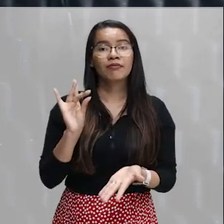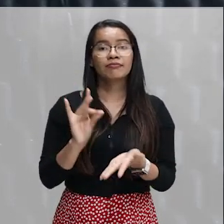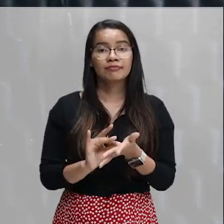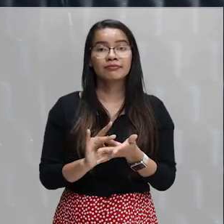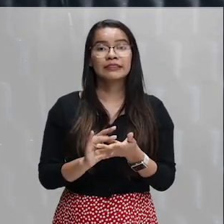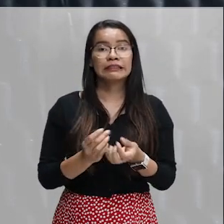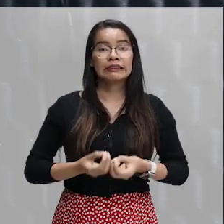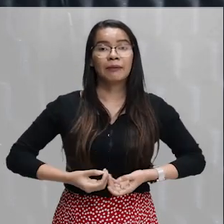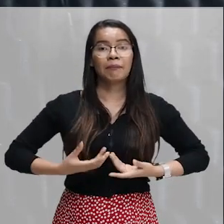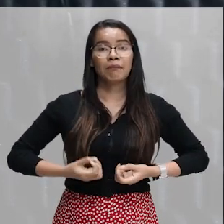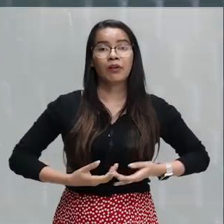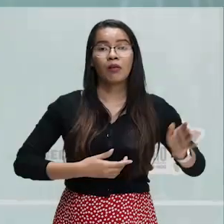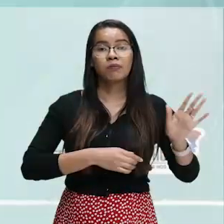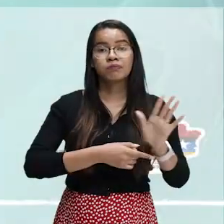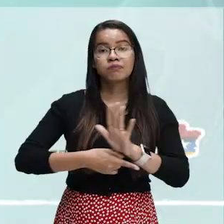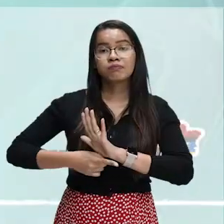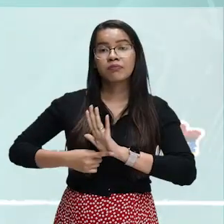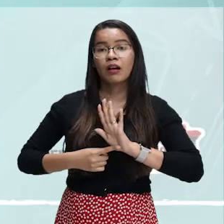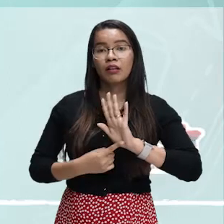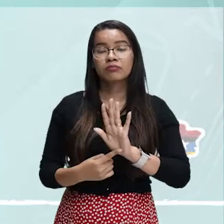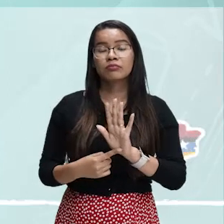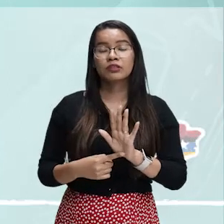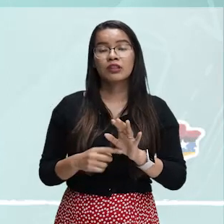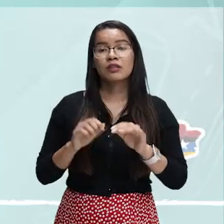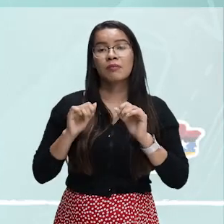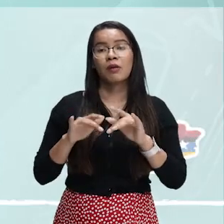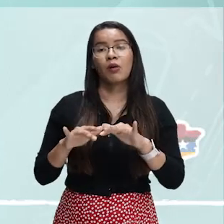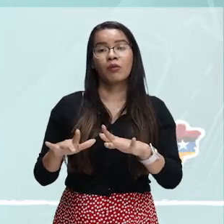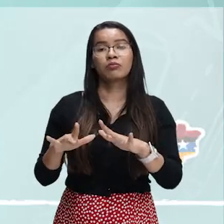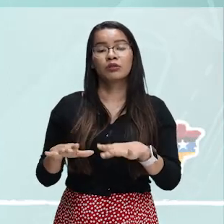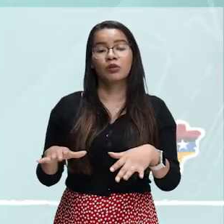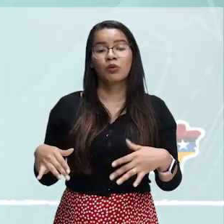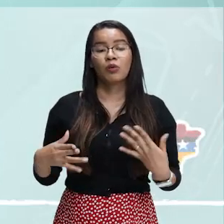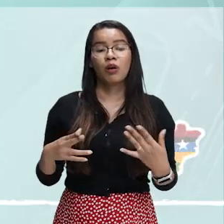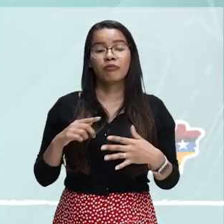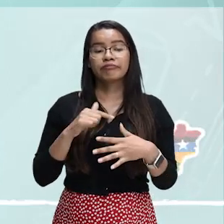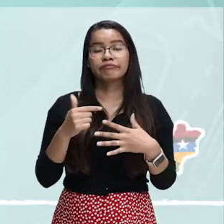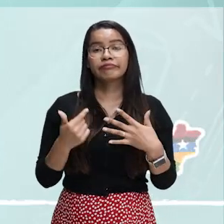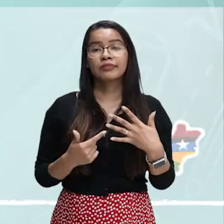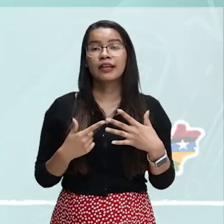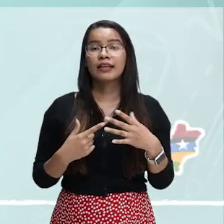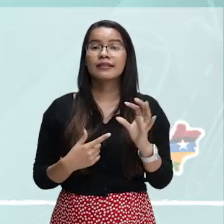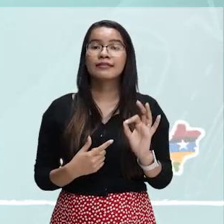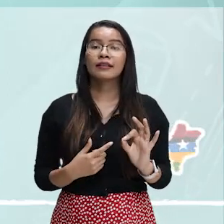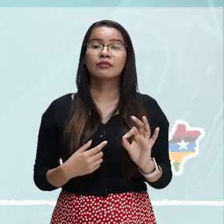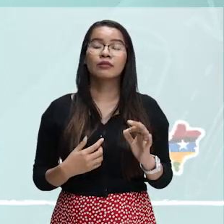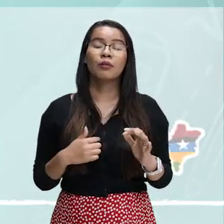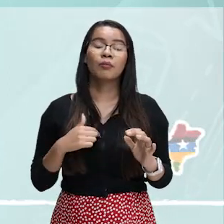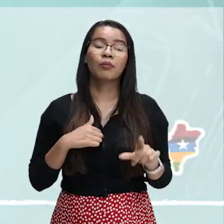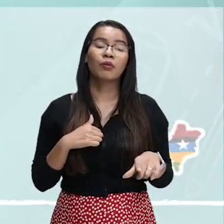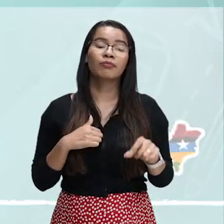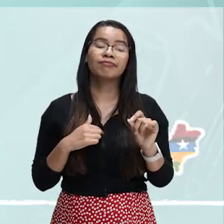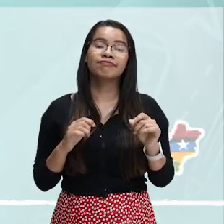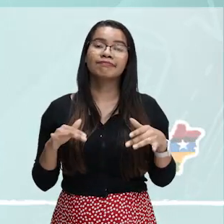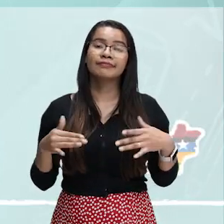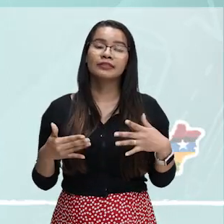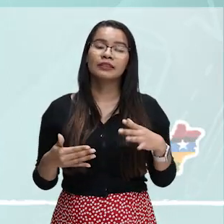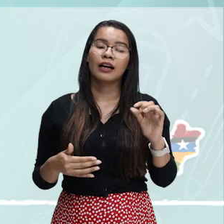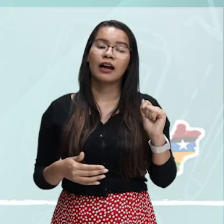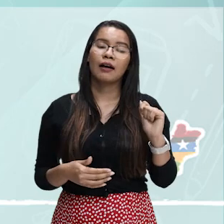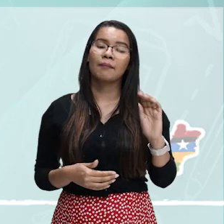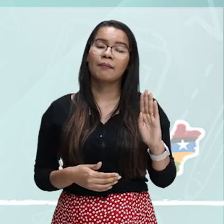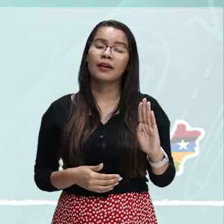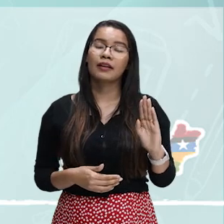eclodiam as teorias de expansões territoriais. Então, qual delas aí eu posso marcar? Letra